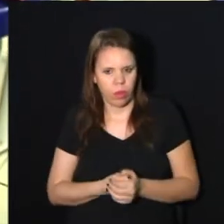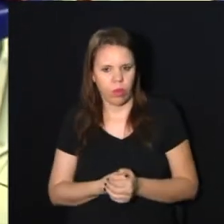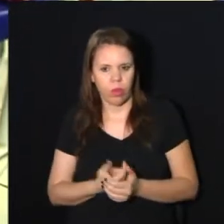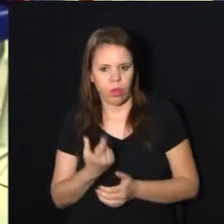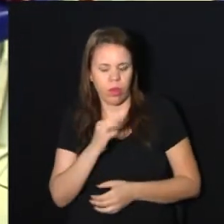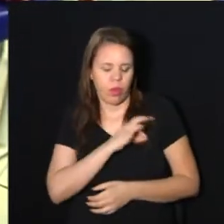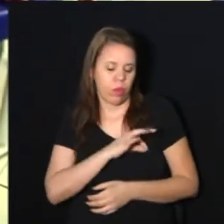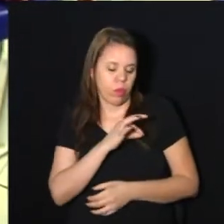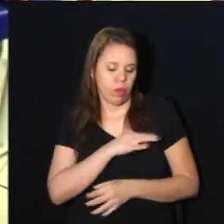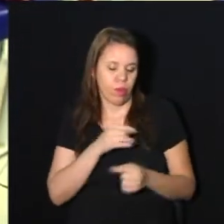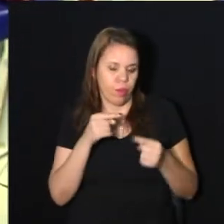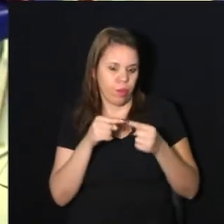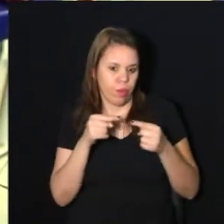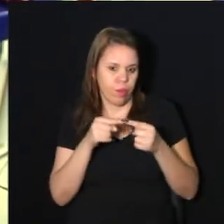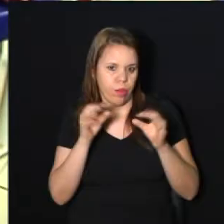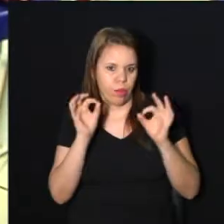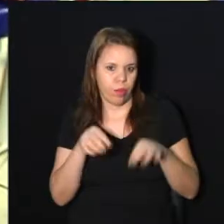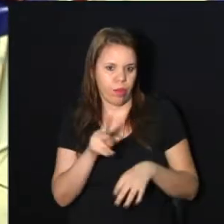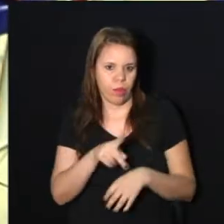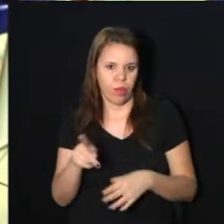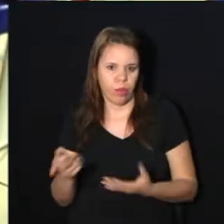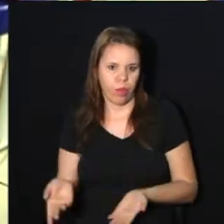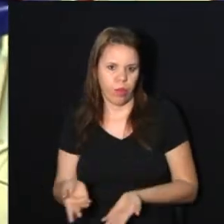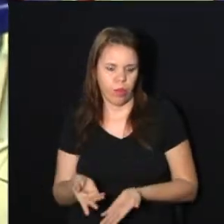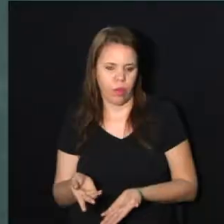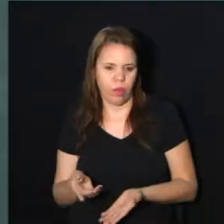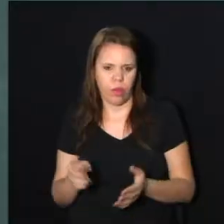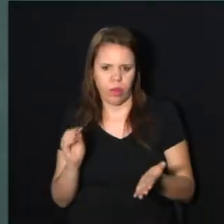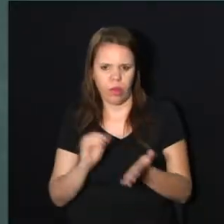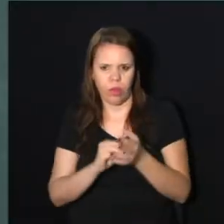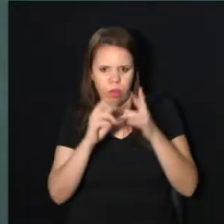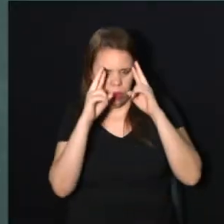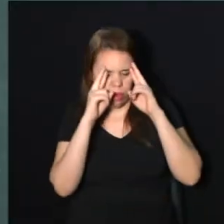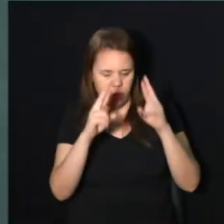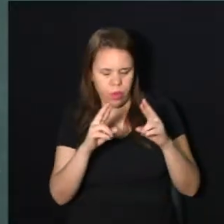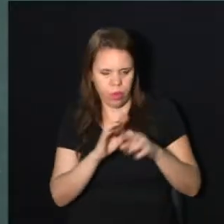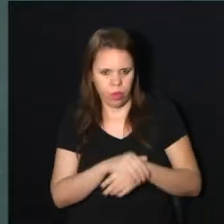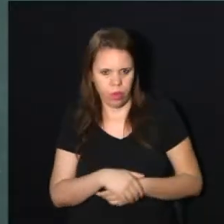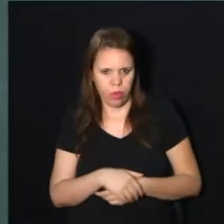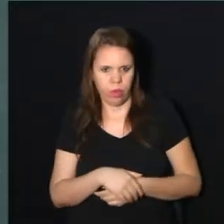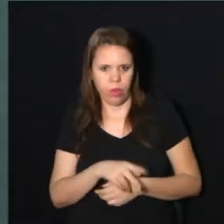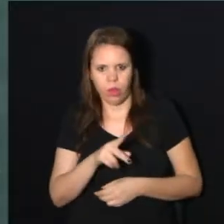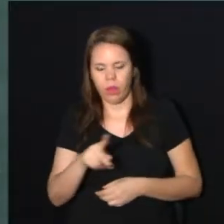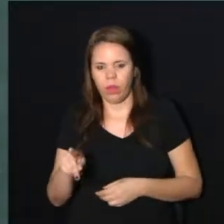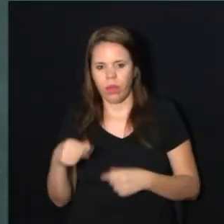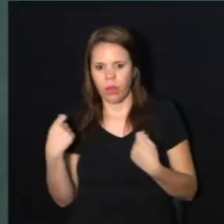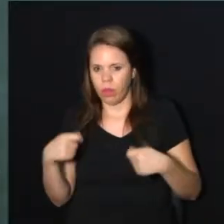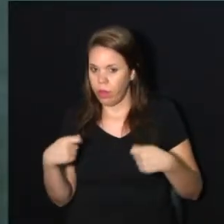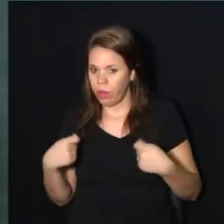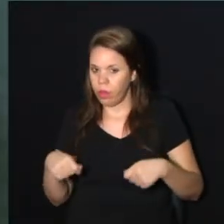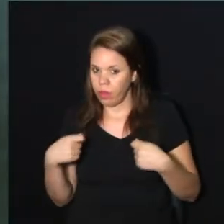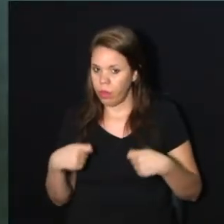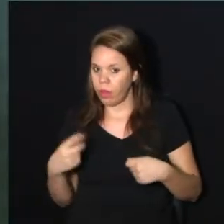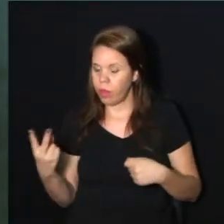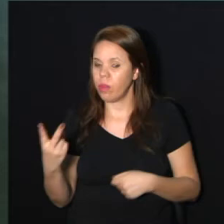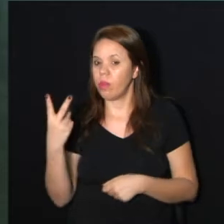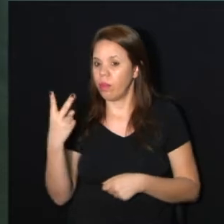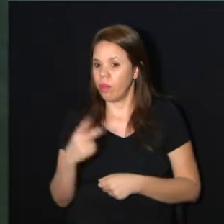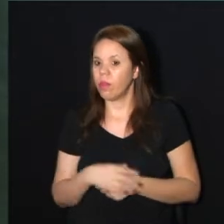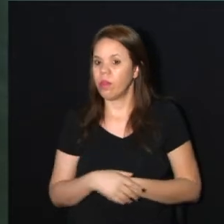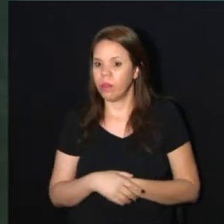salarial nacional para o professor, o desrespeito total, e o professor ele precisa ser